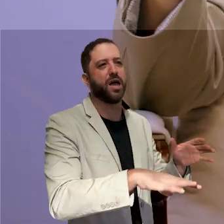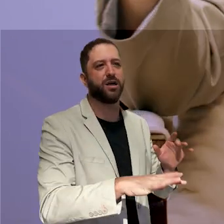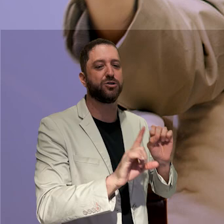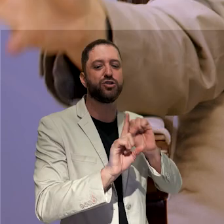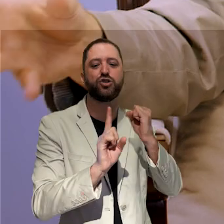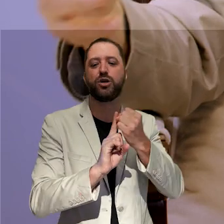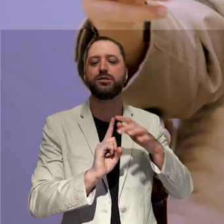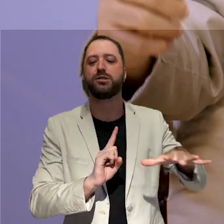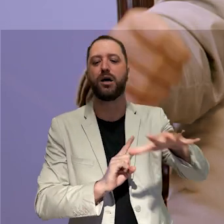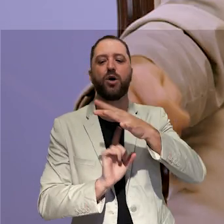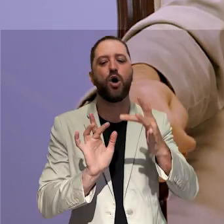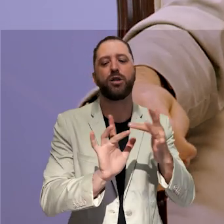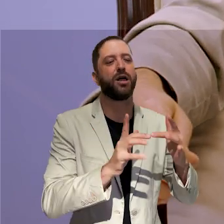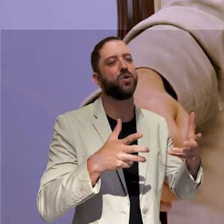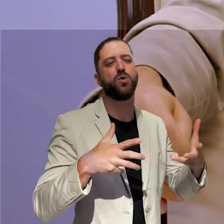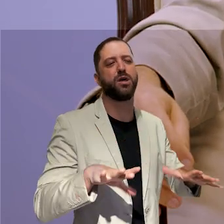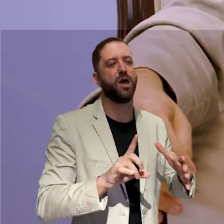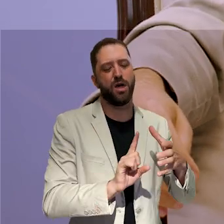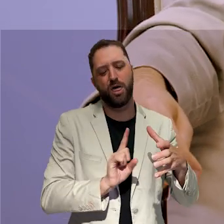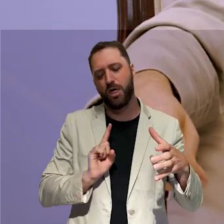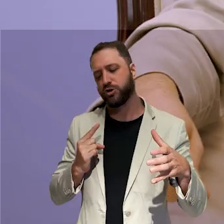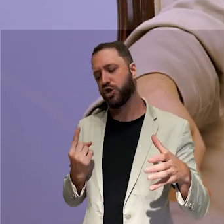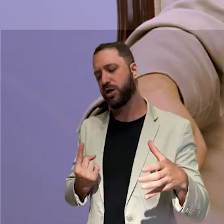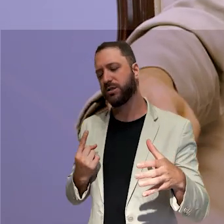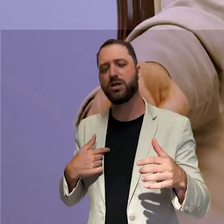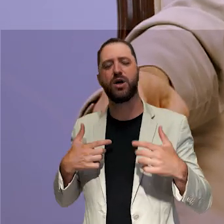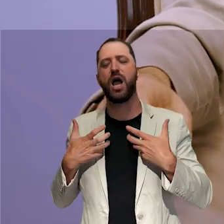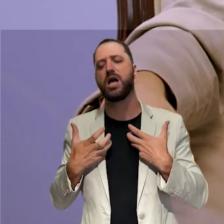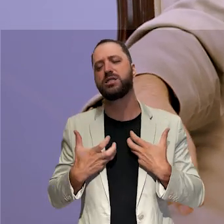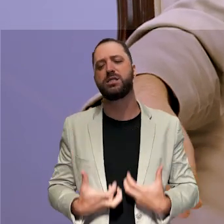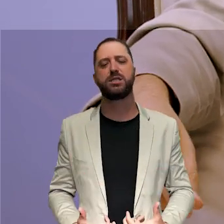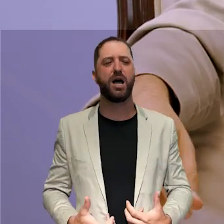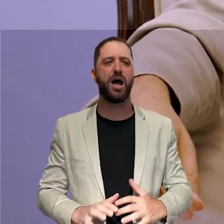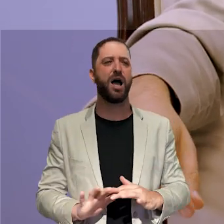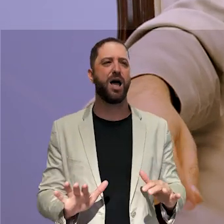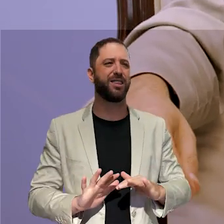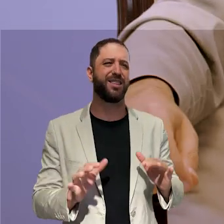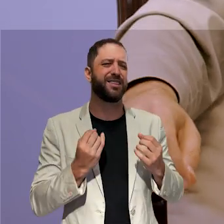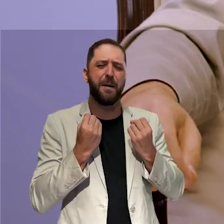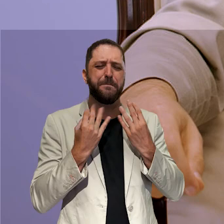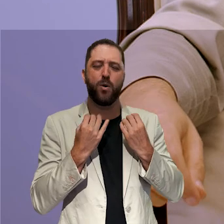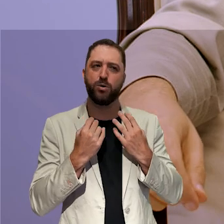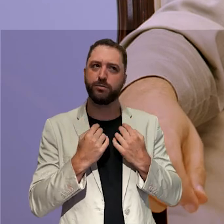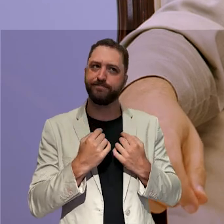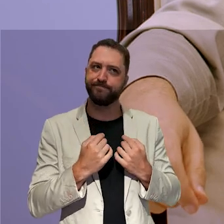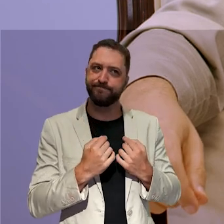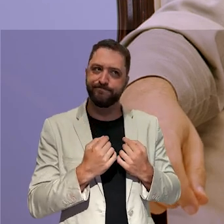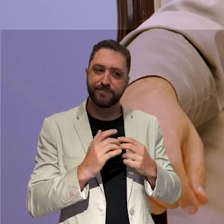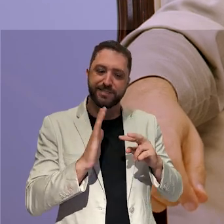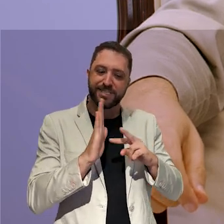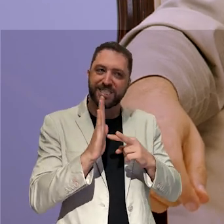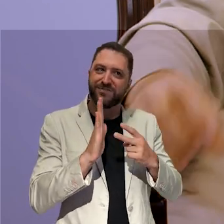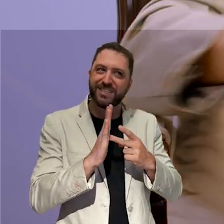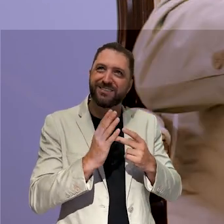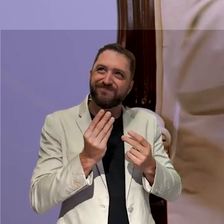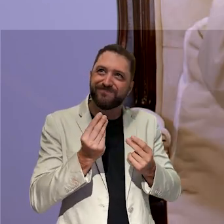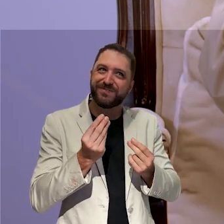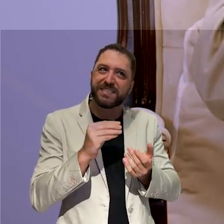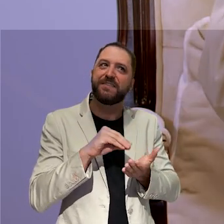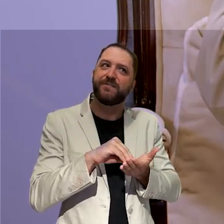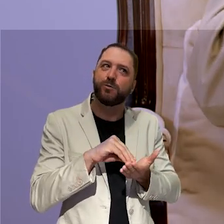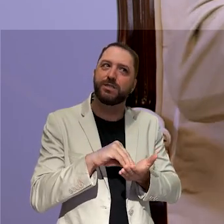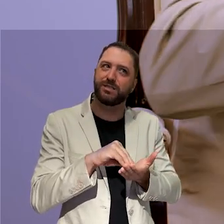de situações sociais. Não, é que eu tô cansada, tô isso. Então assim, opa, tem alguma coisa que